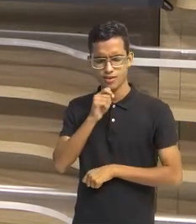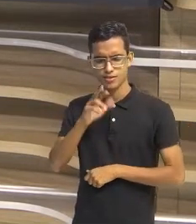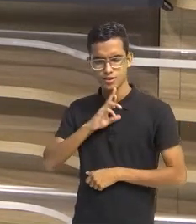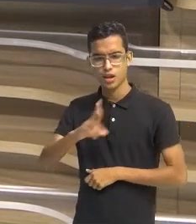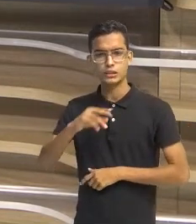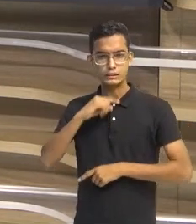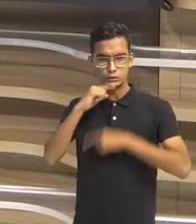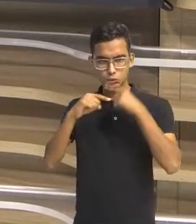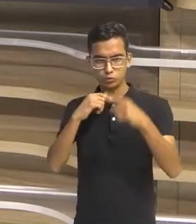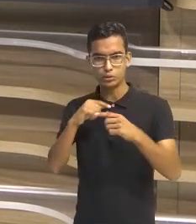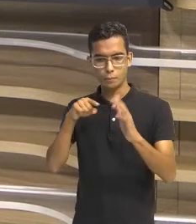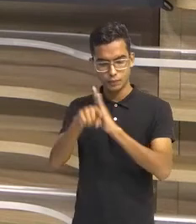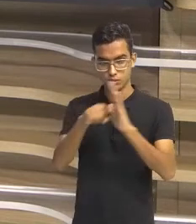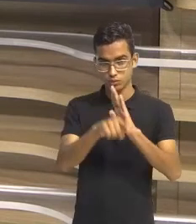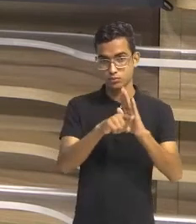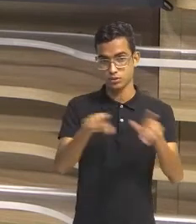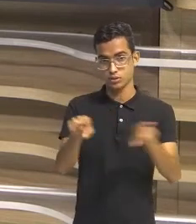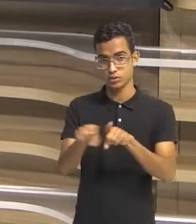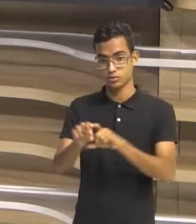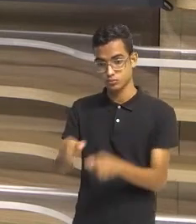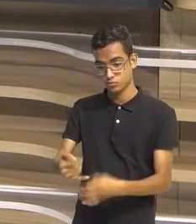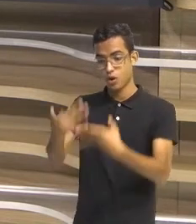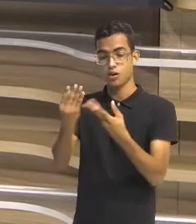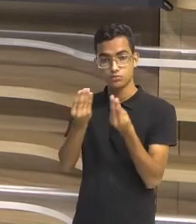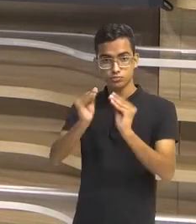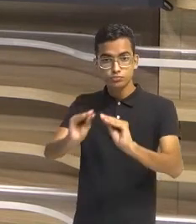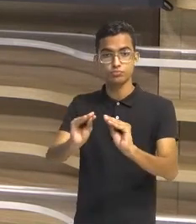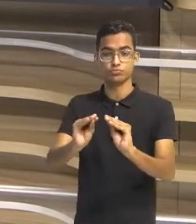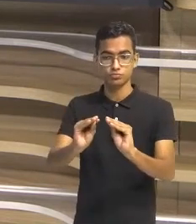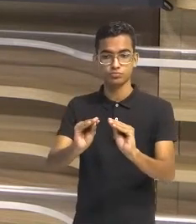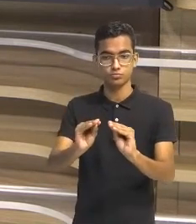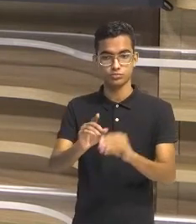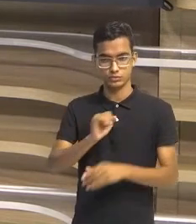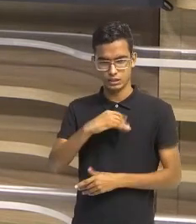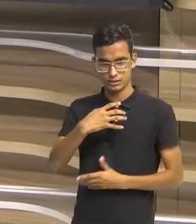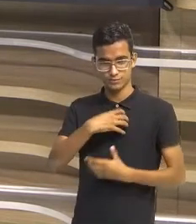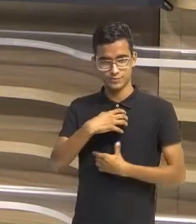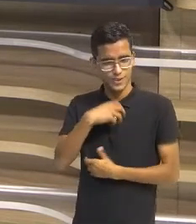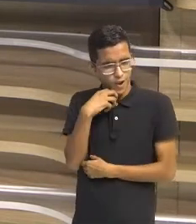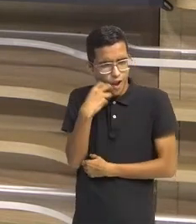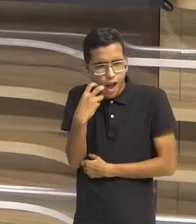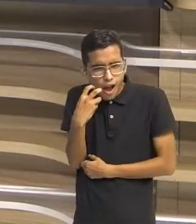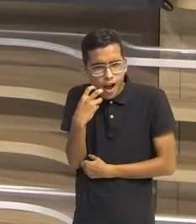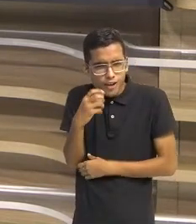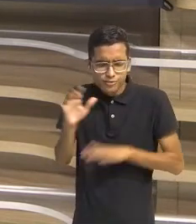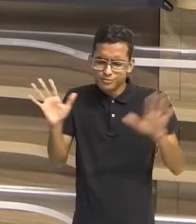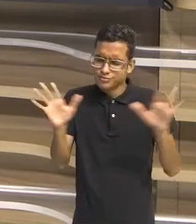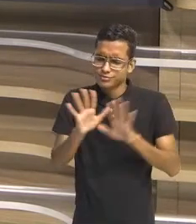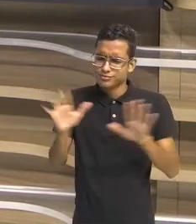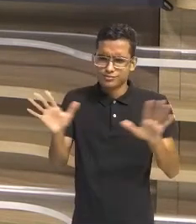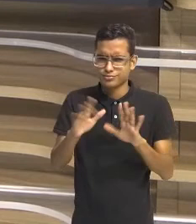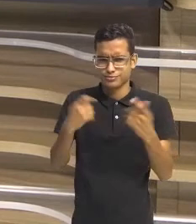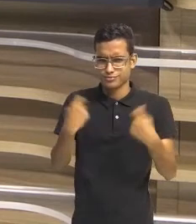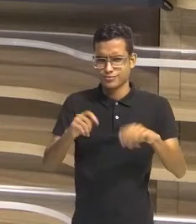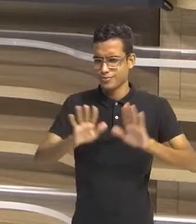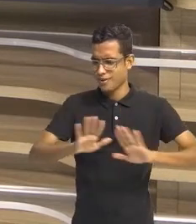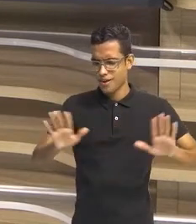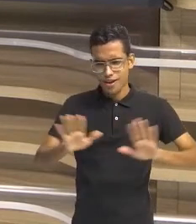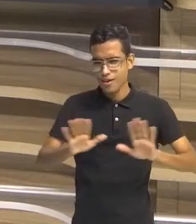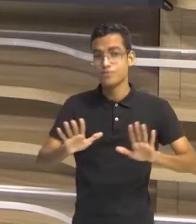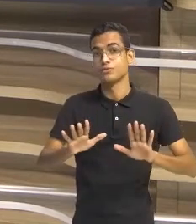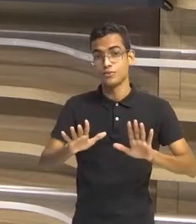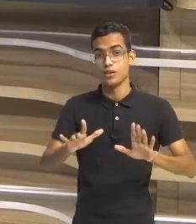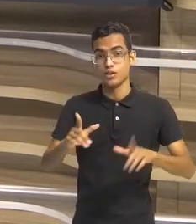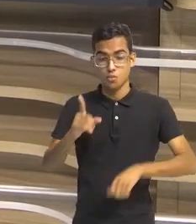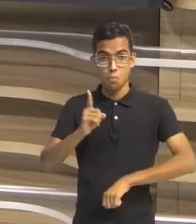dúvida também, de colocar aí a sua resposta. Tá tímido, gente? Não, né? Vamos parar com essa timidez, né?